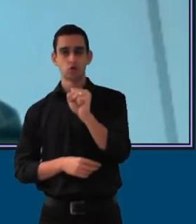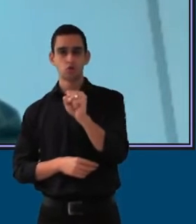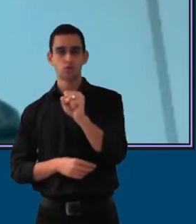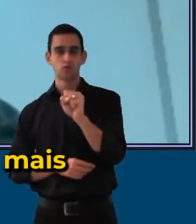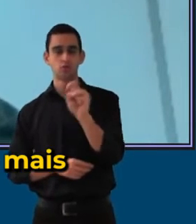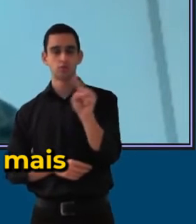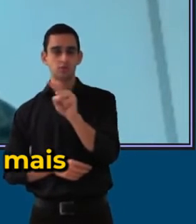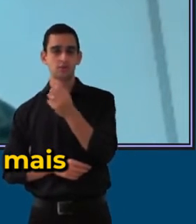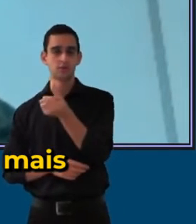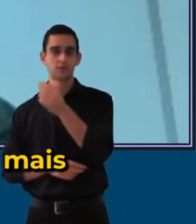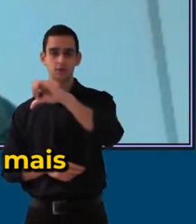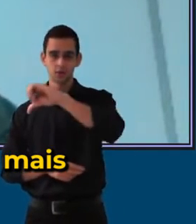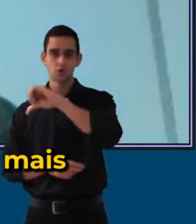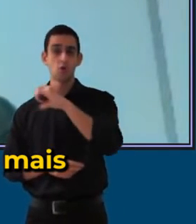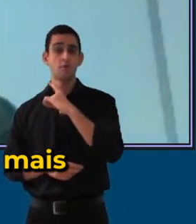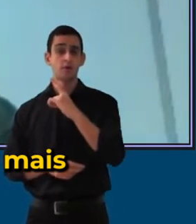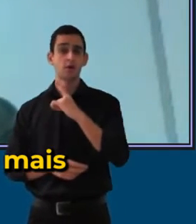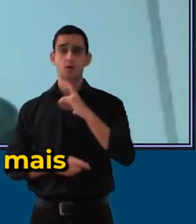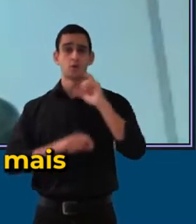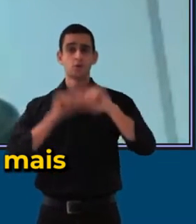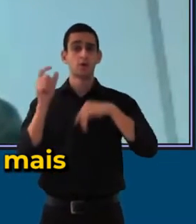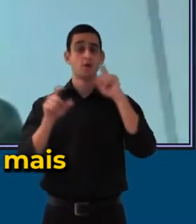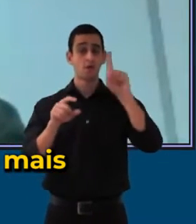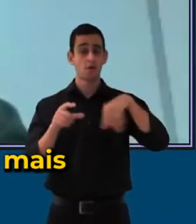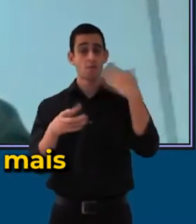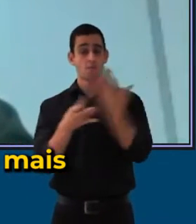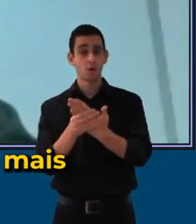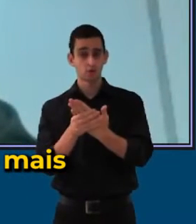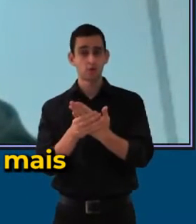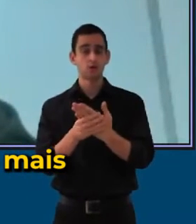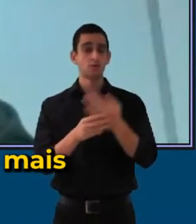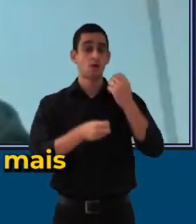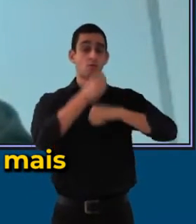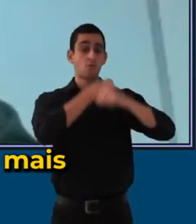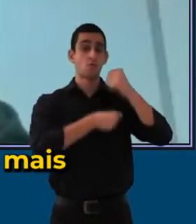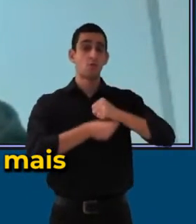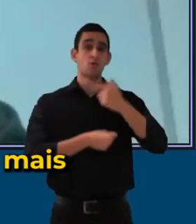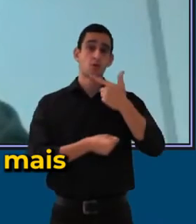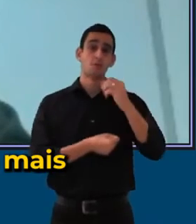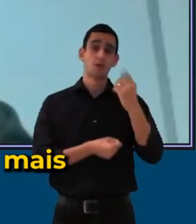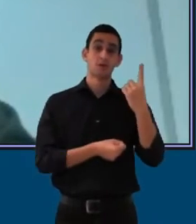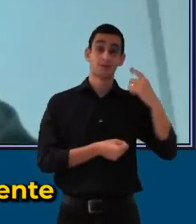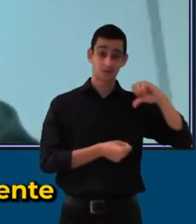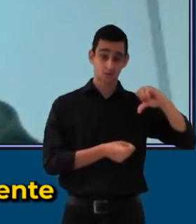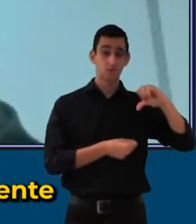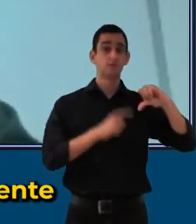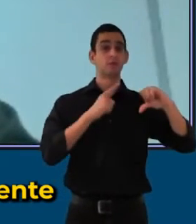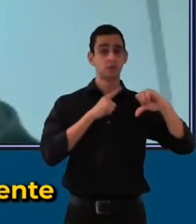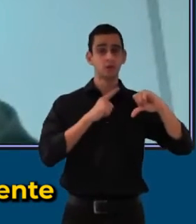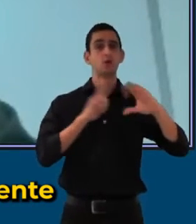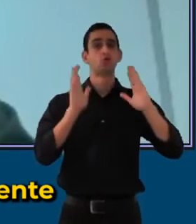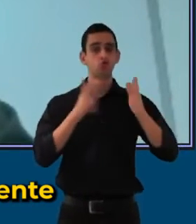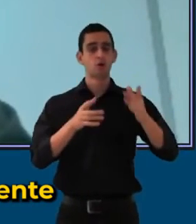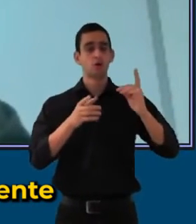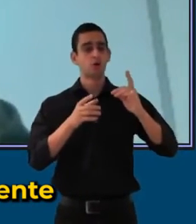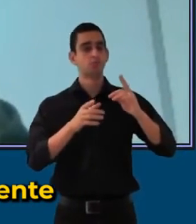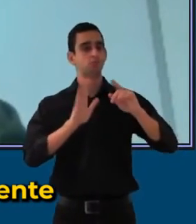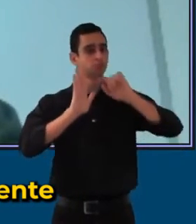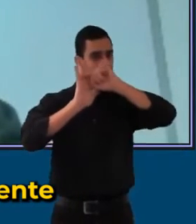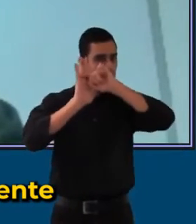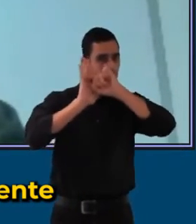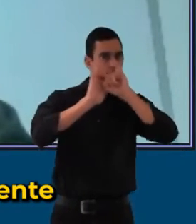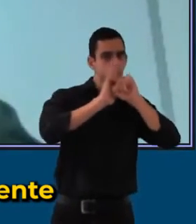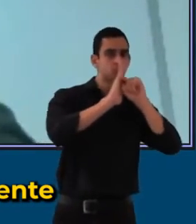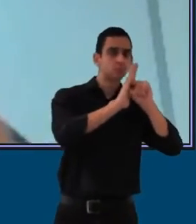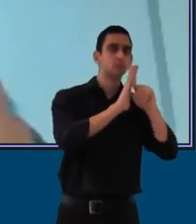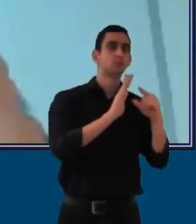1348/2018-69, é o processo que em 2019 teve uma análise mais robusta em relação ao PRAD e que